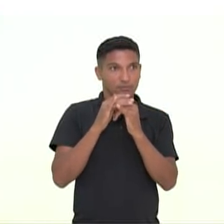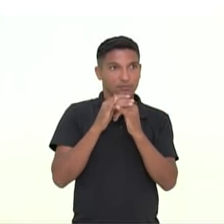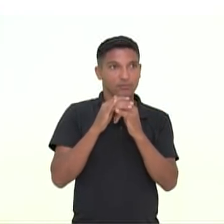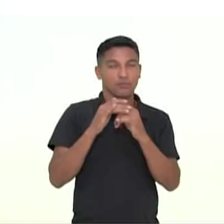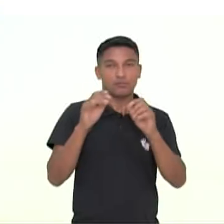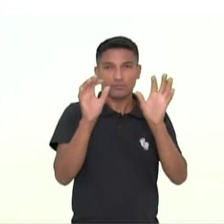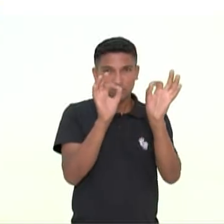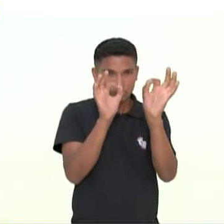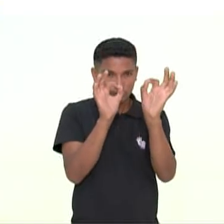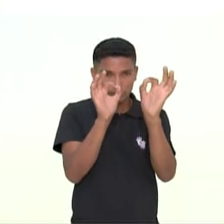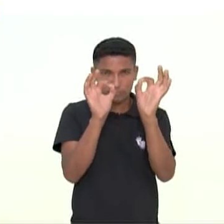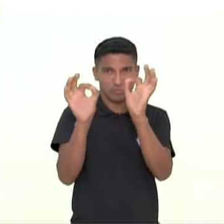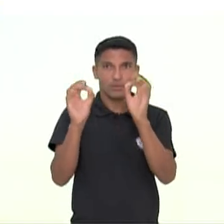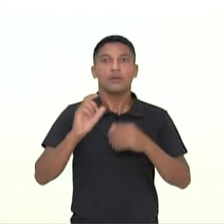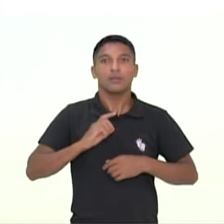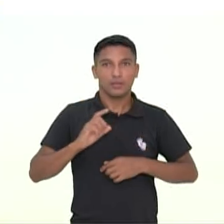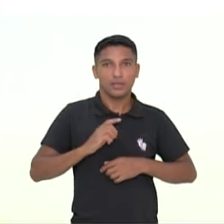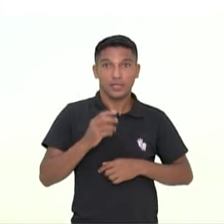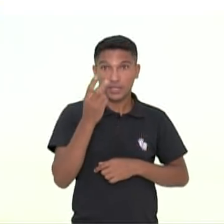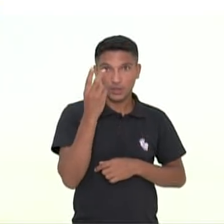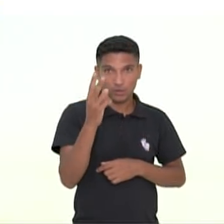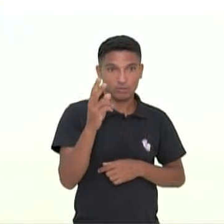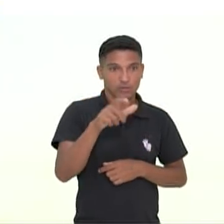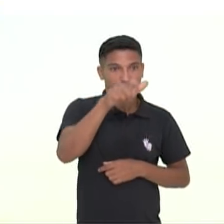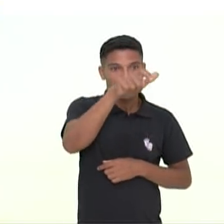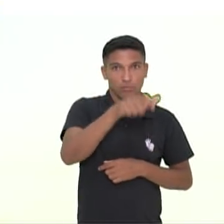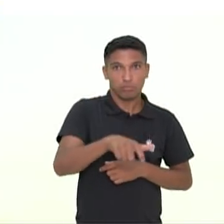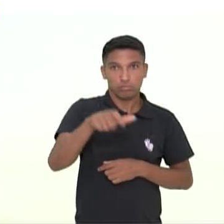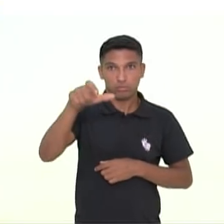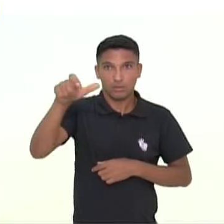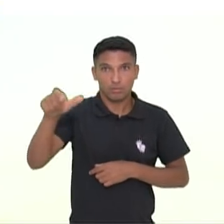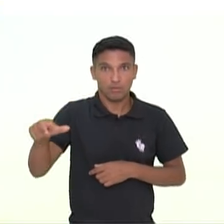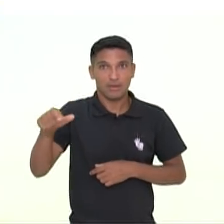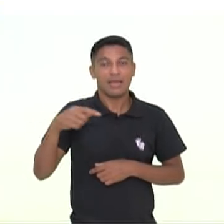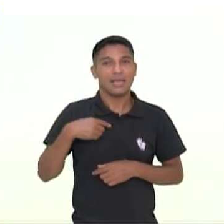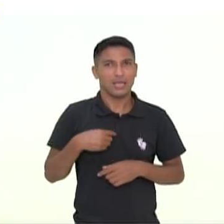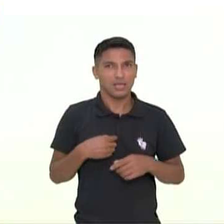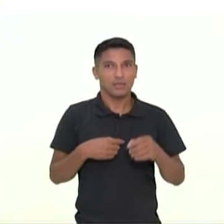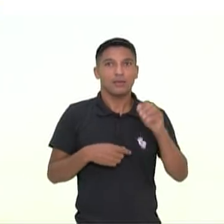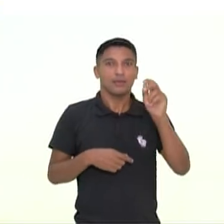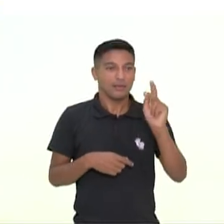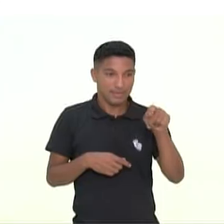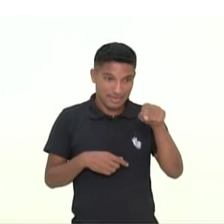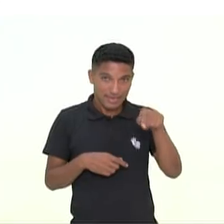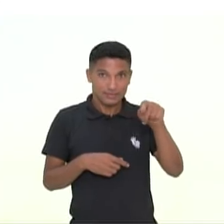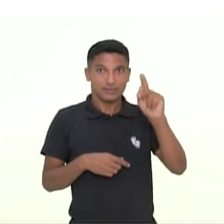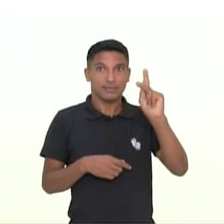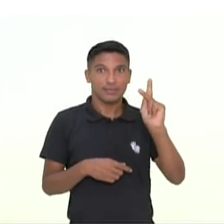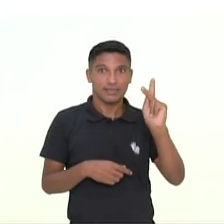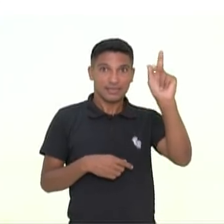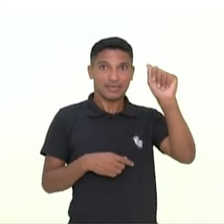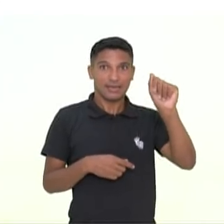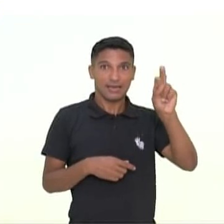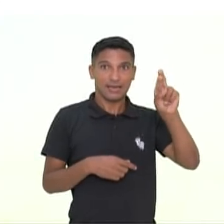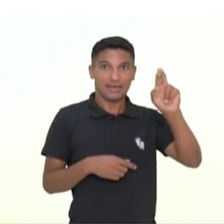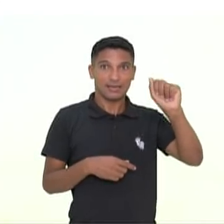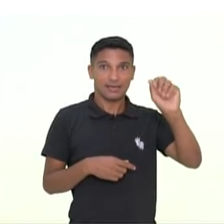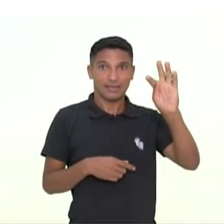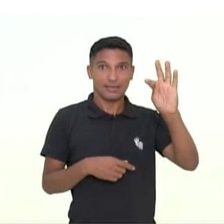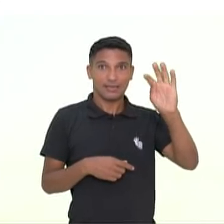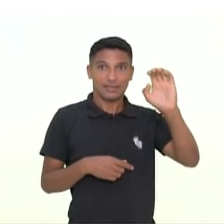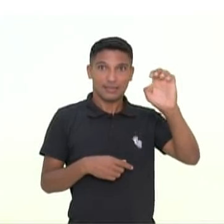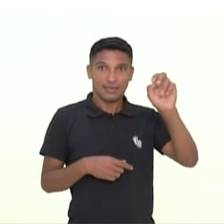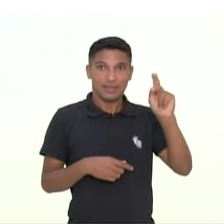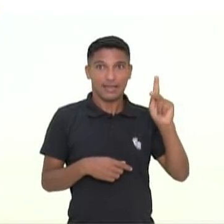2 lutadores, um é um karateka e o outro é um aikidoteca. Então aqui a gente